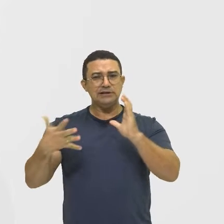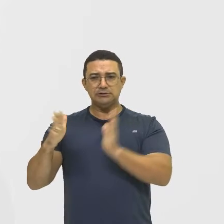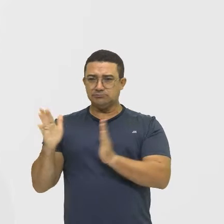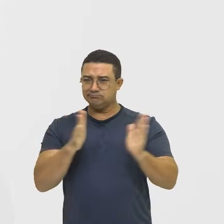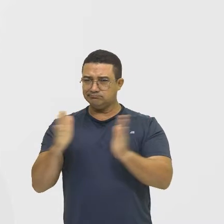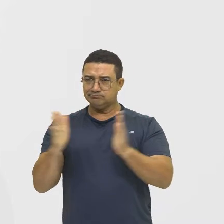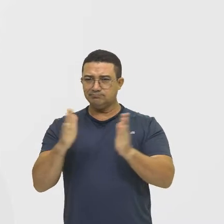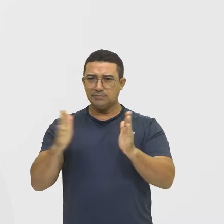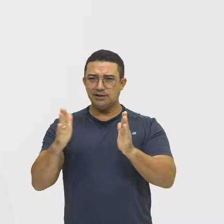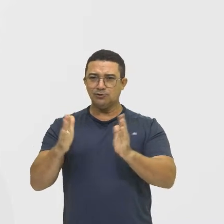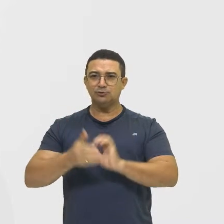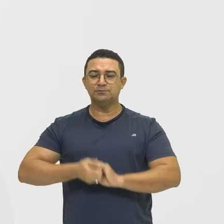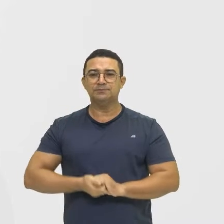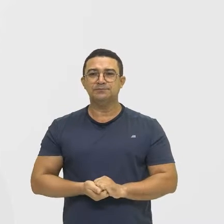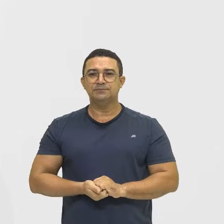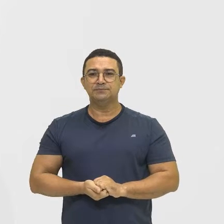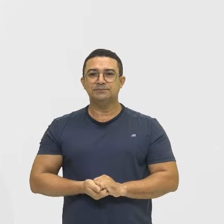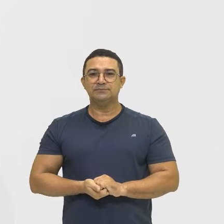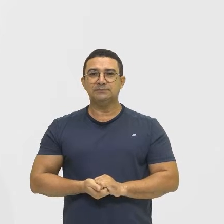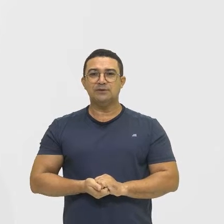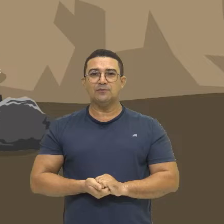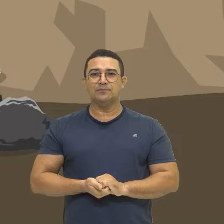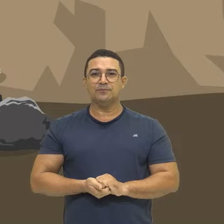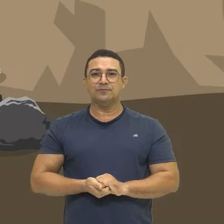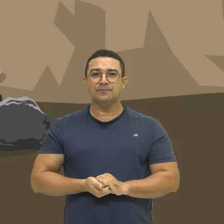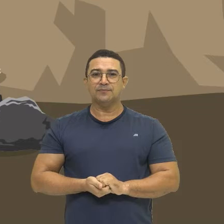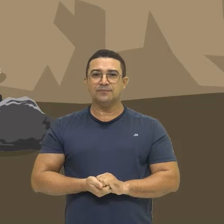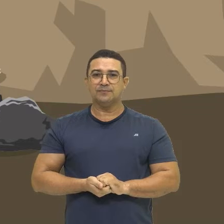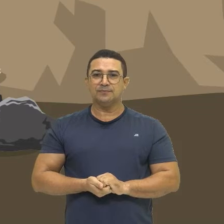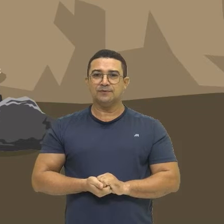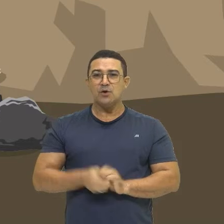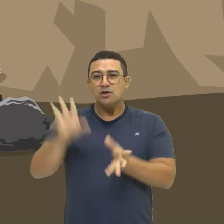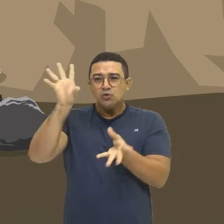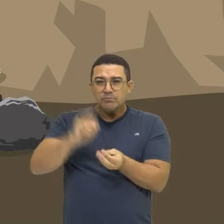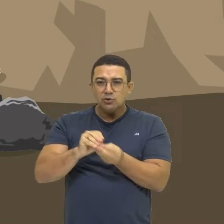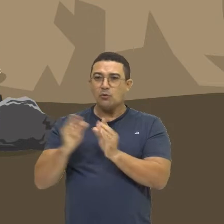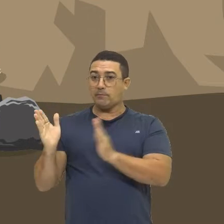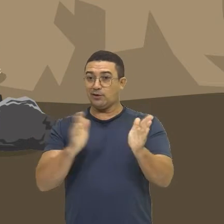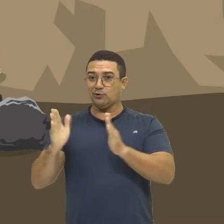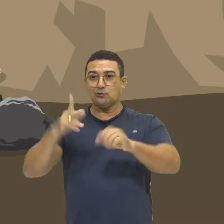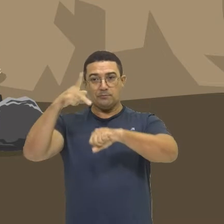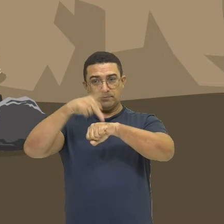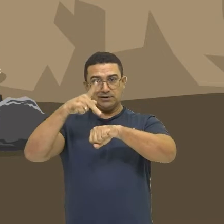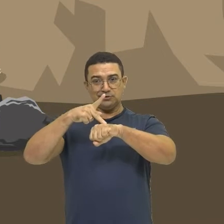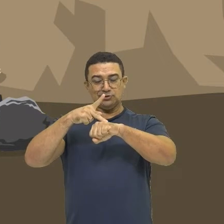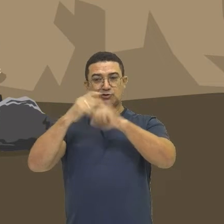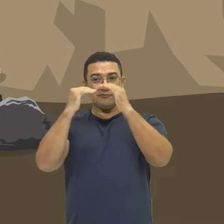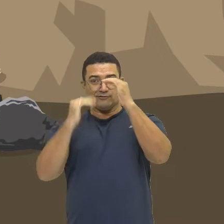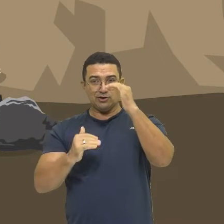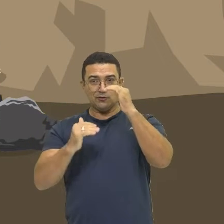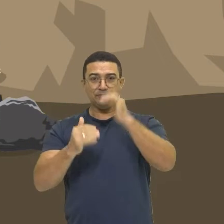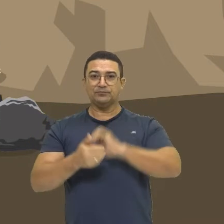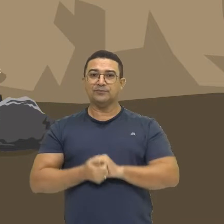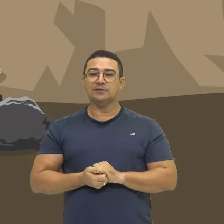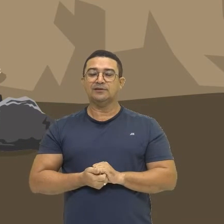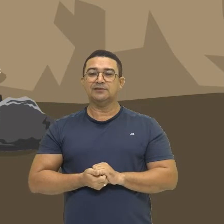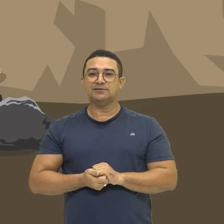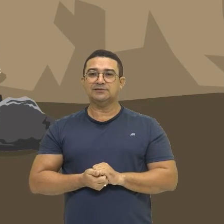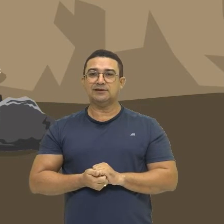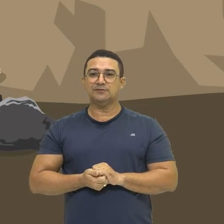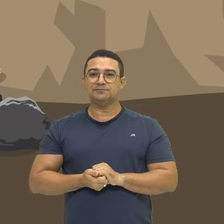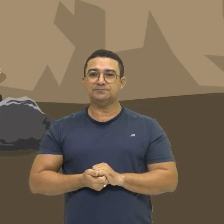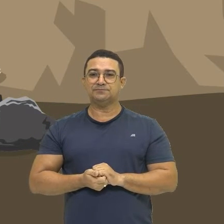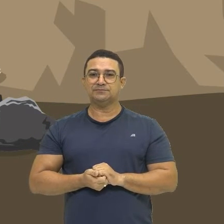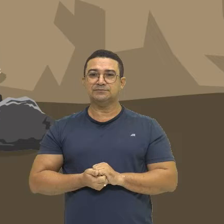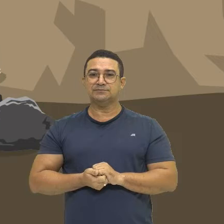período, né? Resumindo um pouquinho desse período do Paleolítico Inferior. E aqui, trouxe para vocês, né, mais